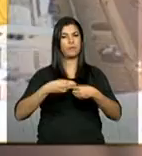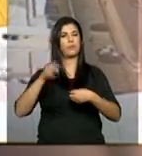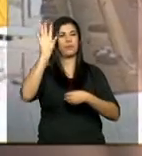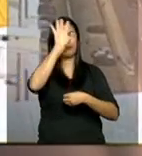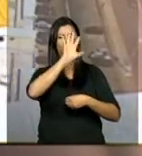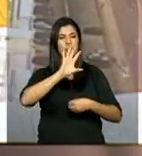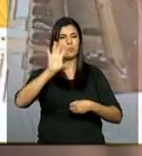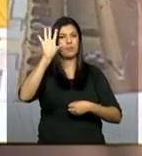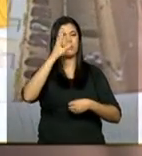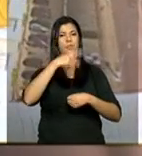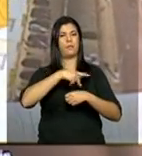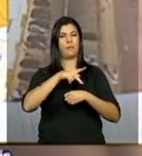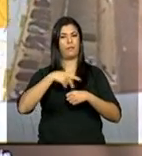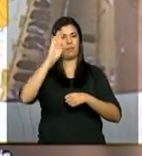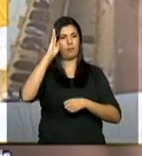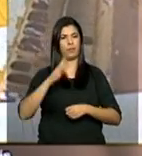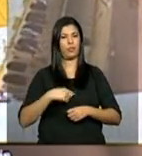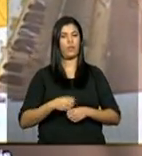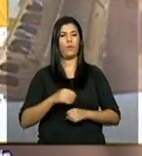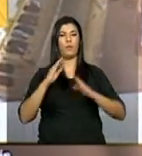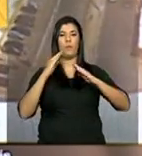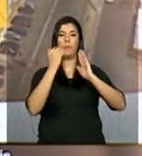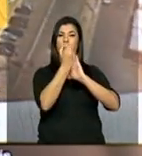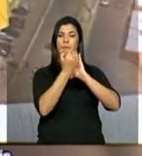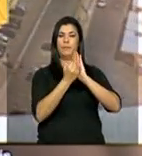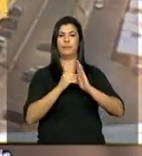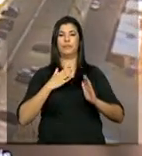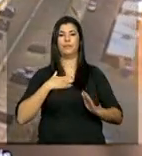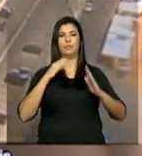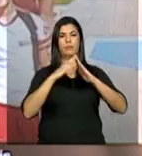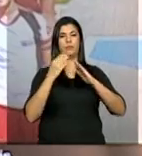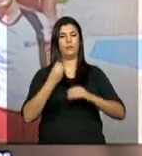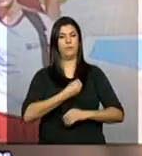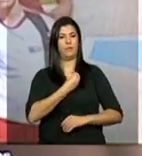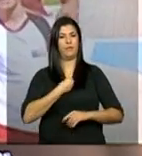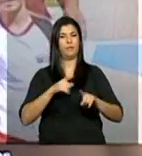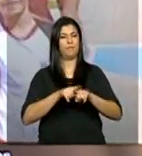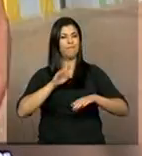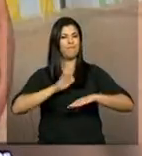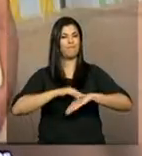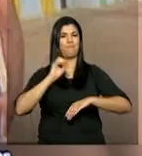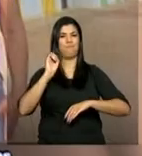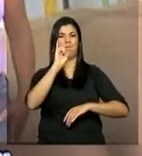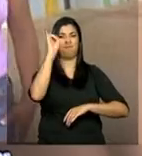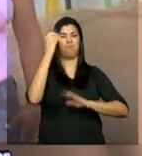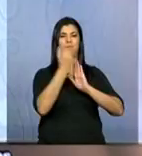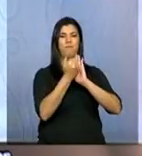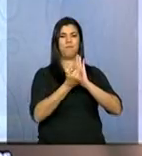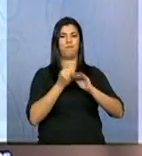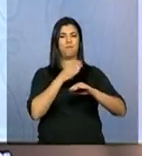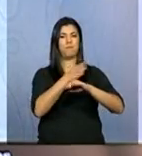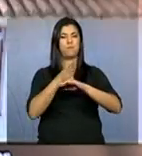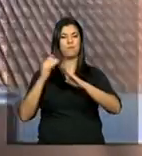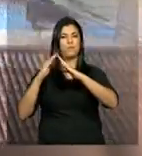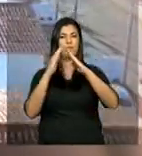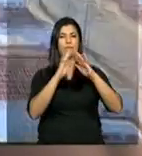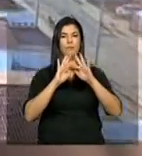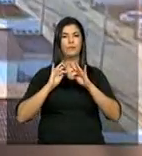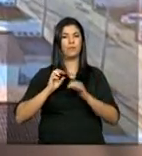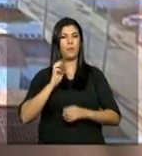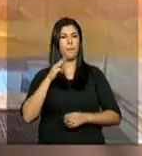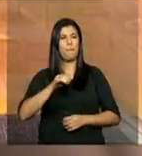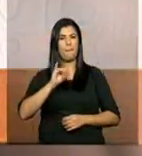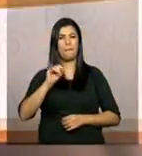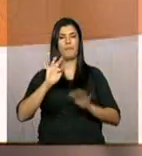O Minha Casa Minha Vida, maior programa habitacional da história do país, garante moradia digna para milhões de famílias em todas